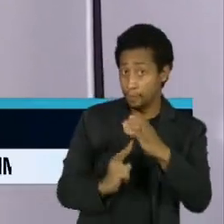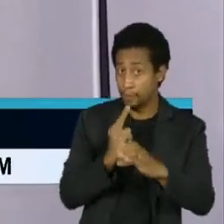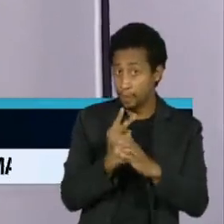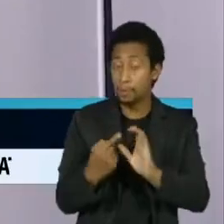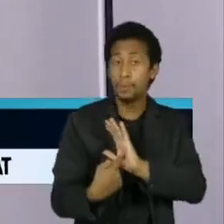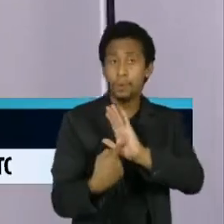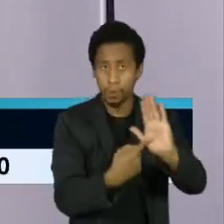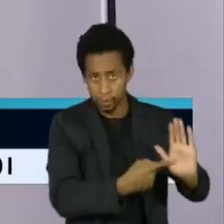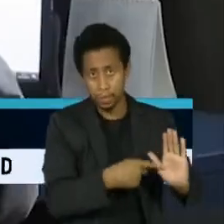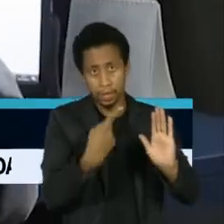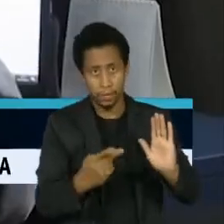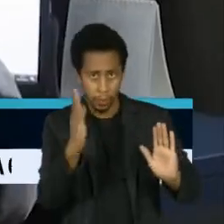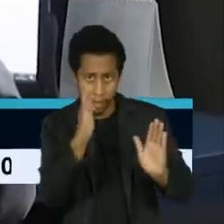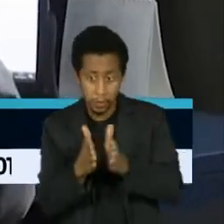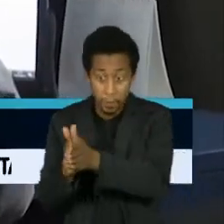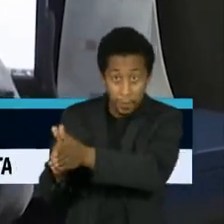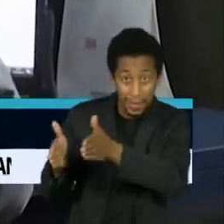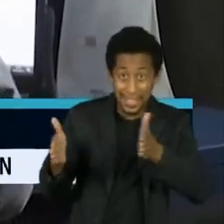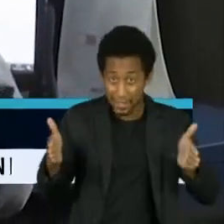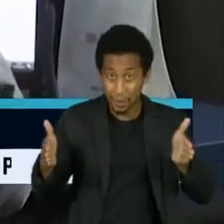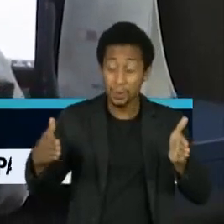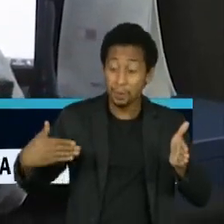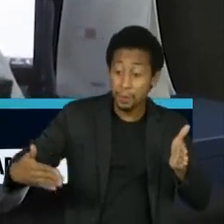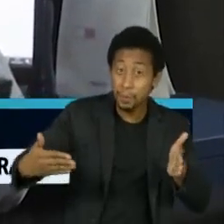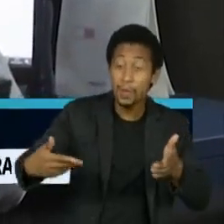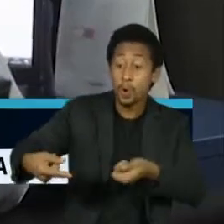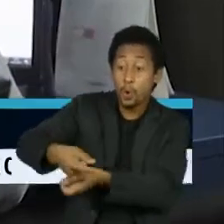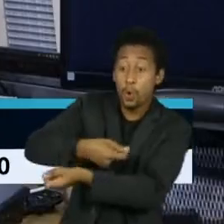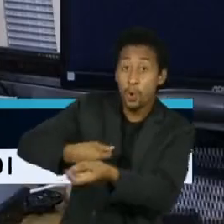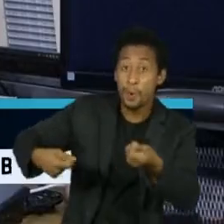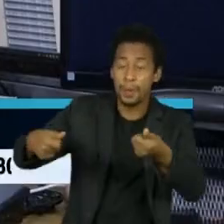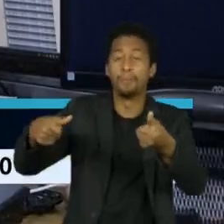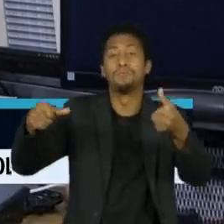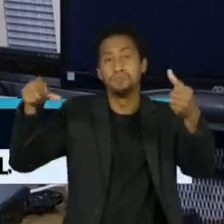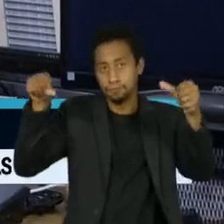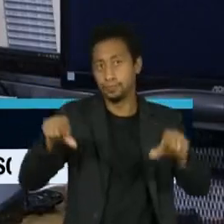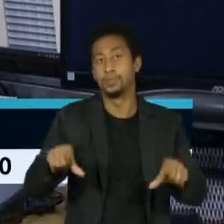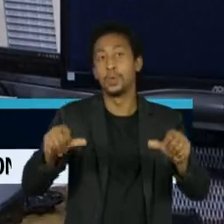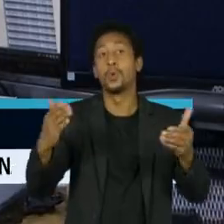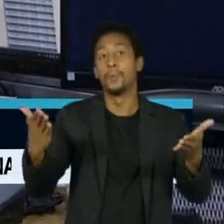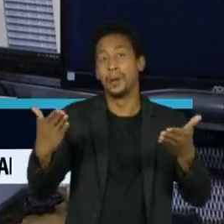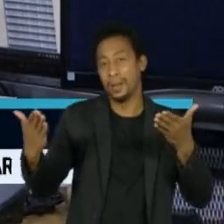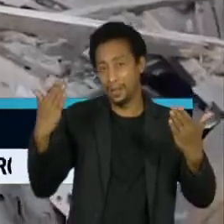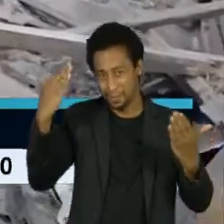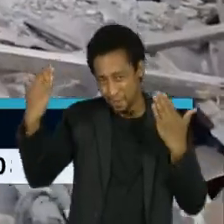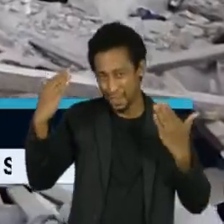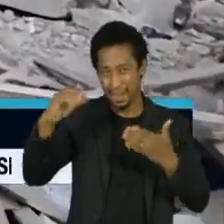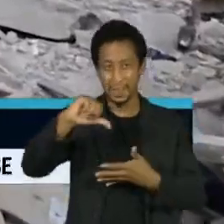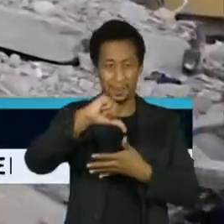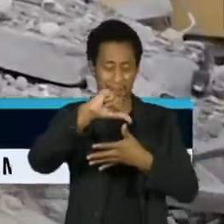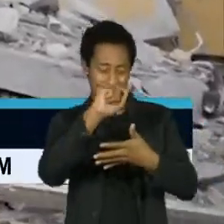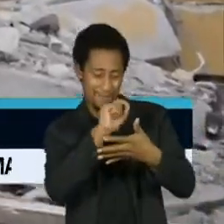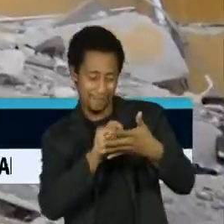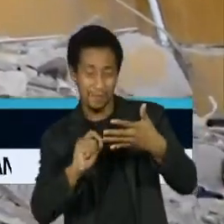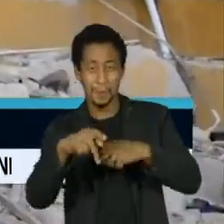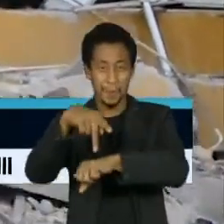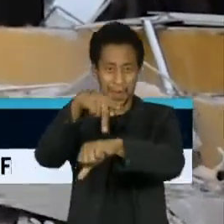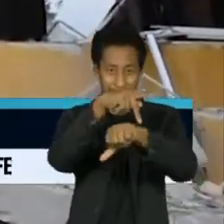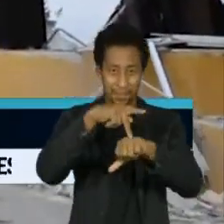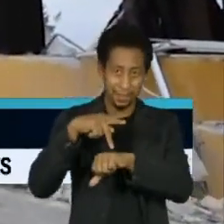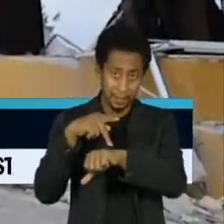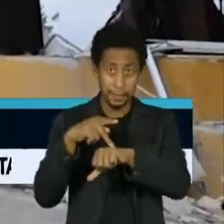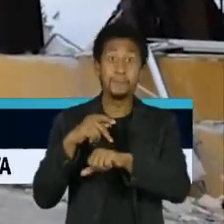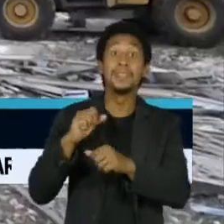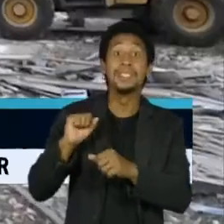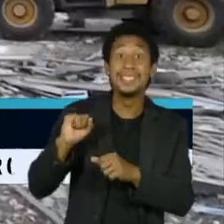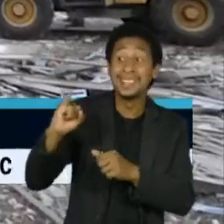o Brasil tem a perspectiva de pior crescimento econômico entre os países da América Latina, principalmente se